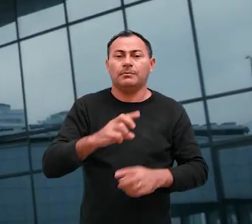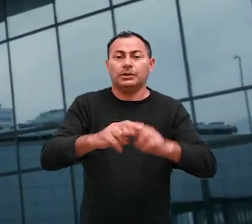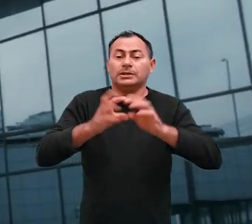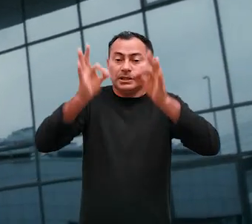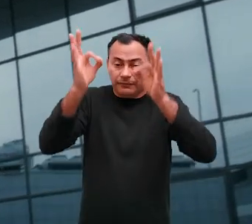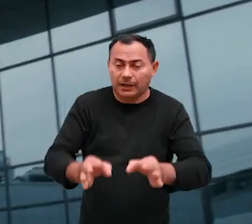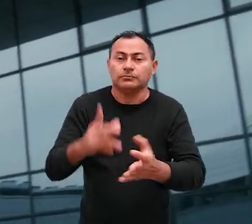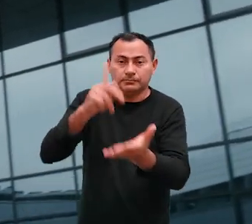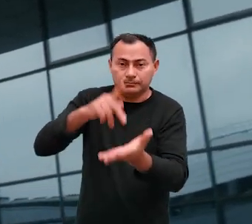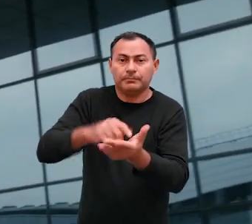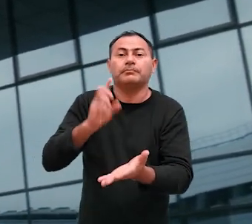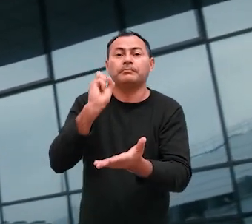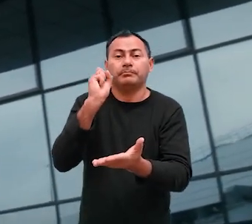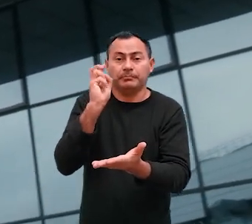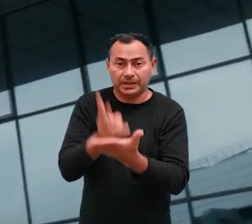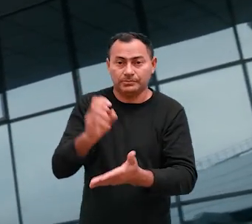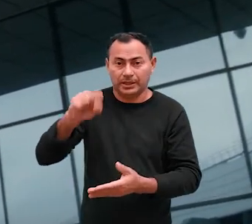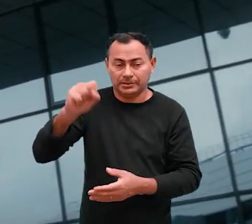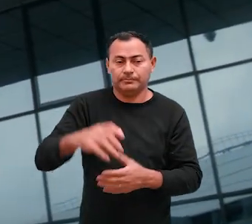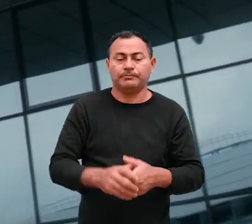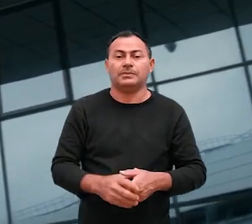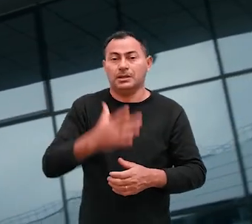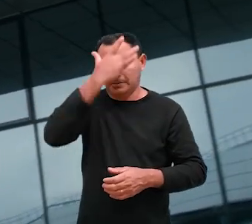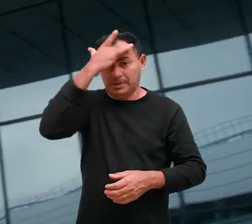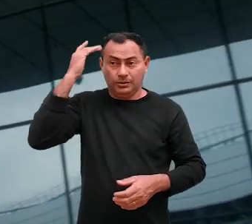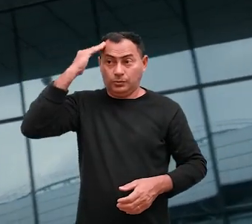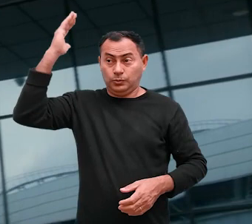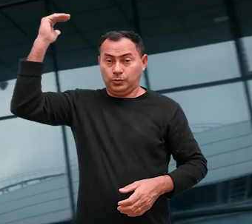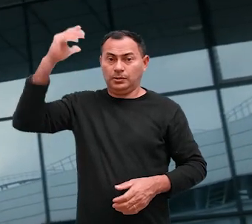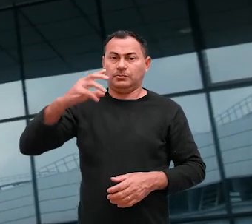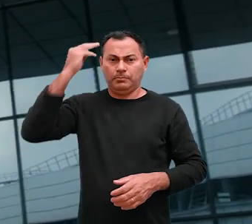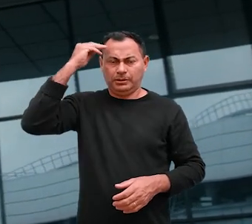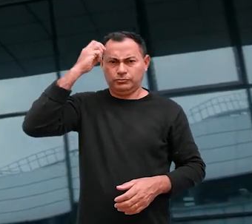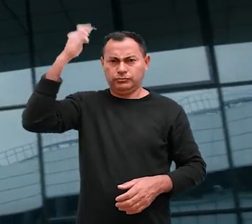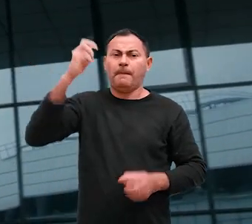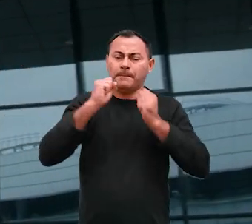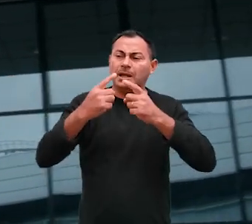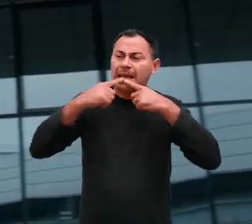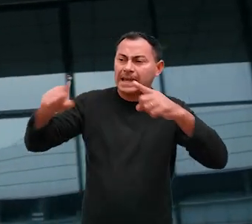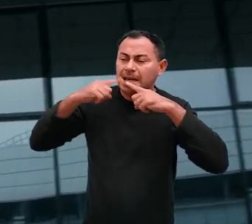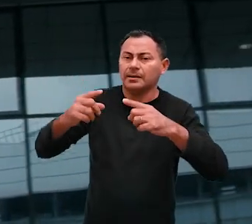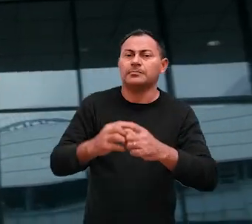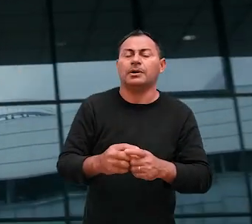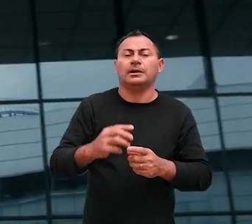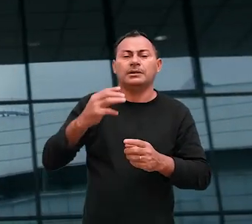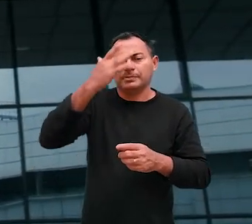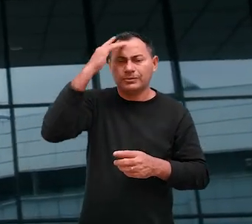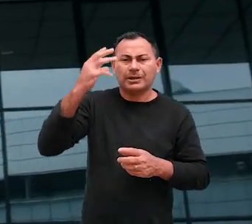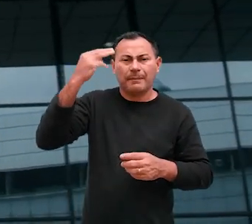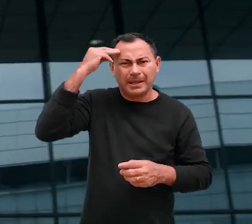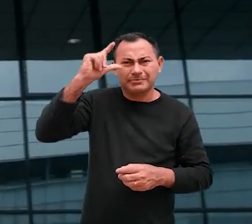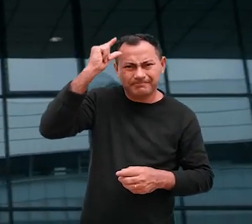Seja honesto e franco mesmo assim. As grandes pessoas com grandes mentes podem ser criticadas pelas mentes